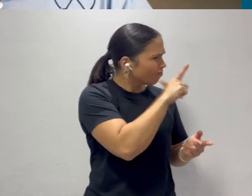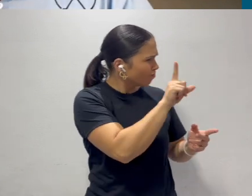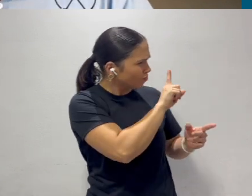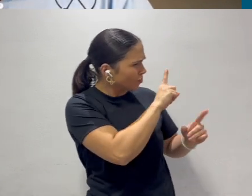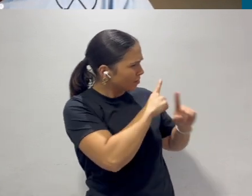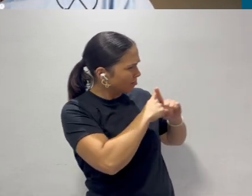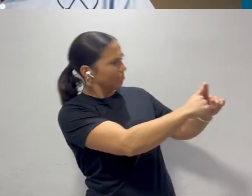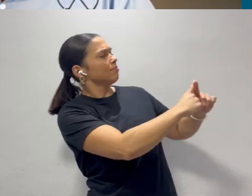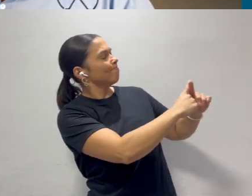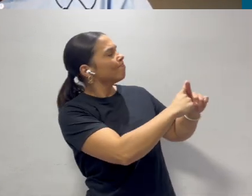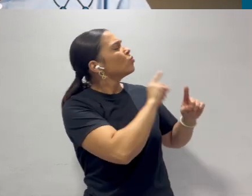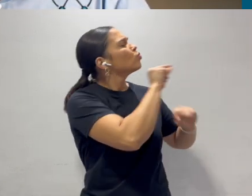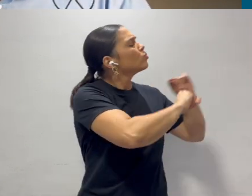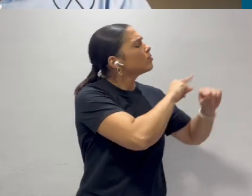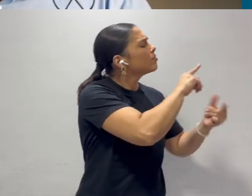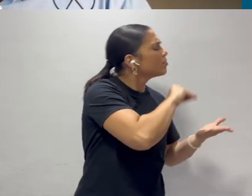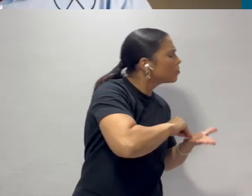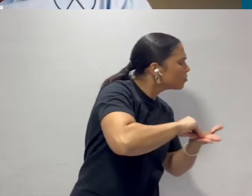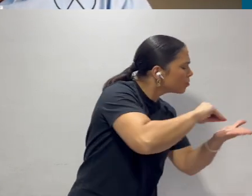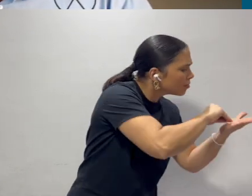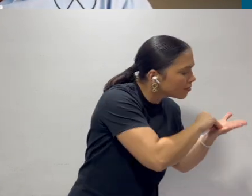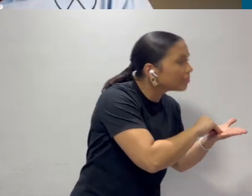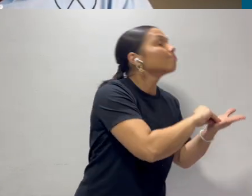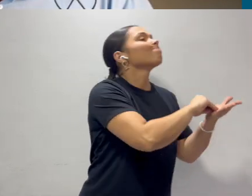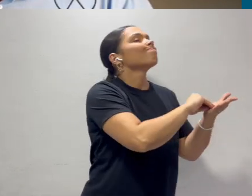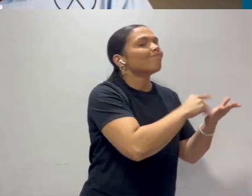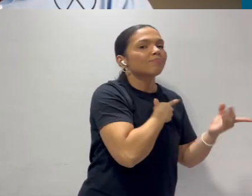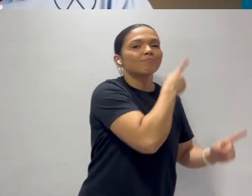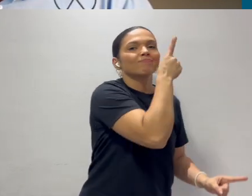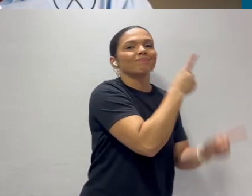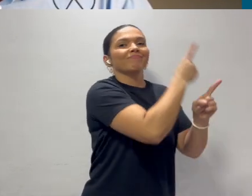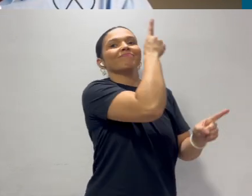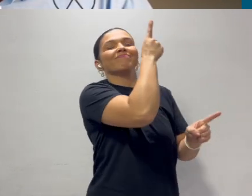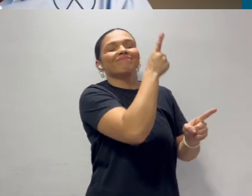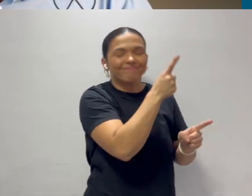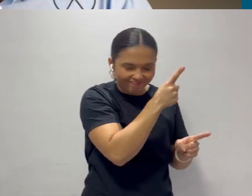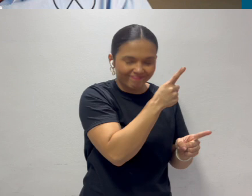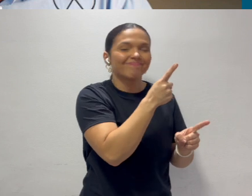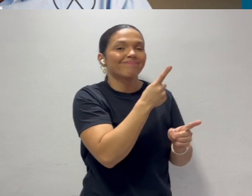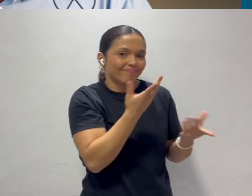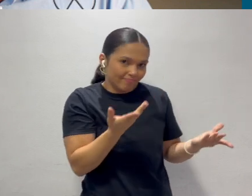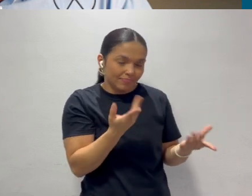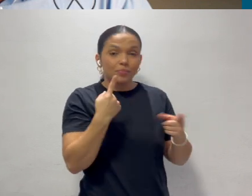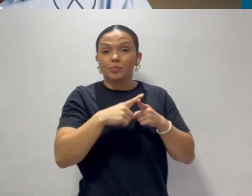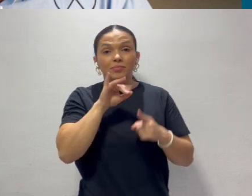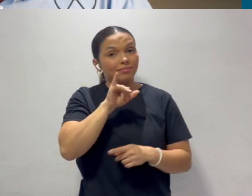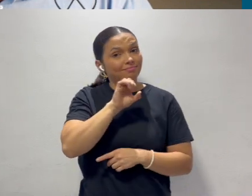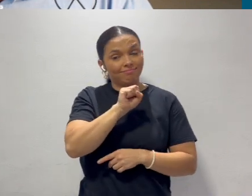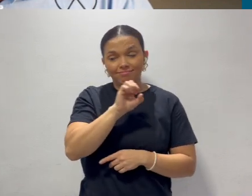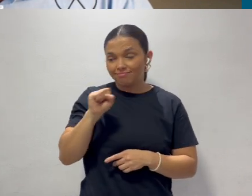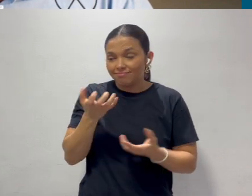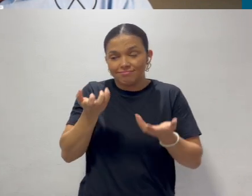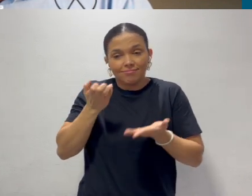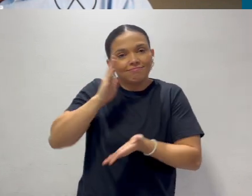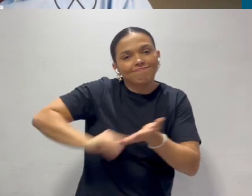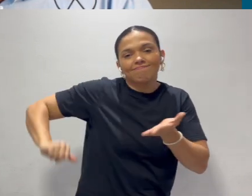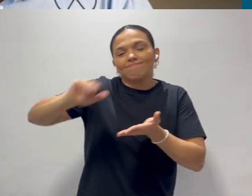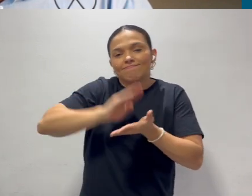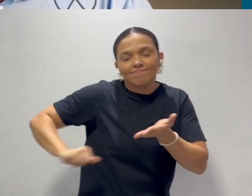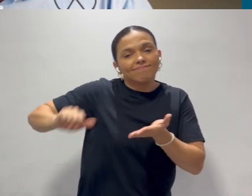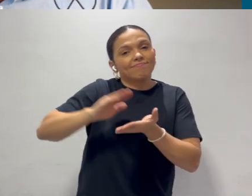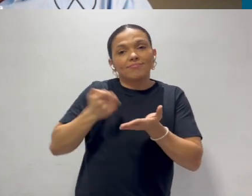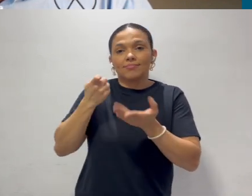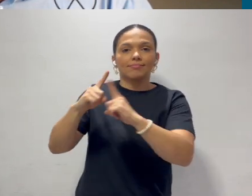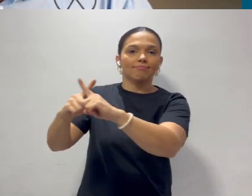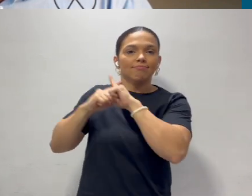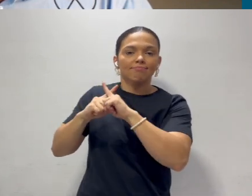foi indeferido? Porque faltou isso, e o INSS está ali para indeferir, ele não está ali para deferir.